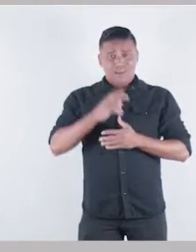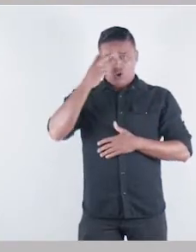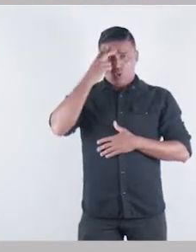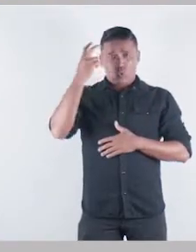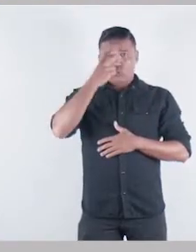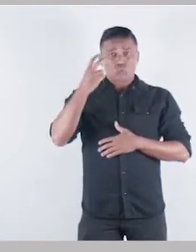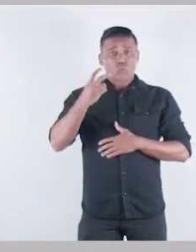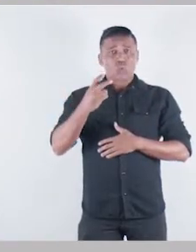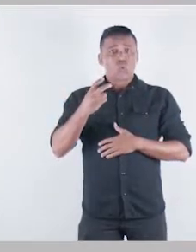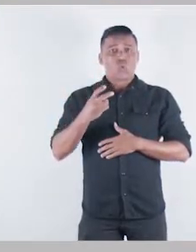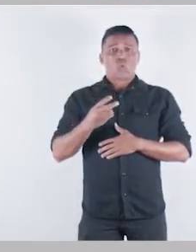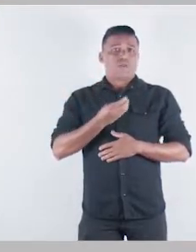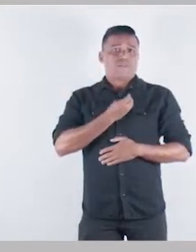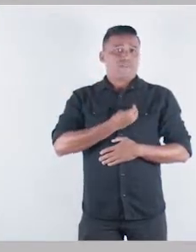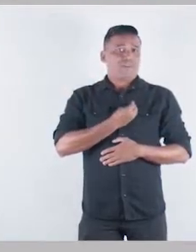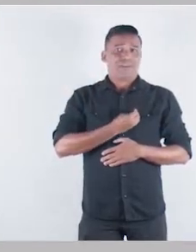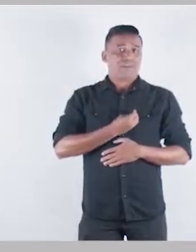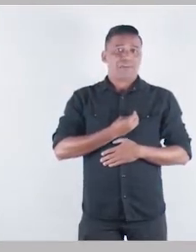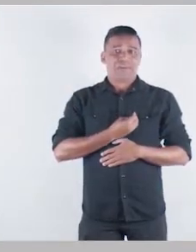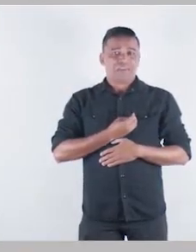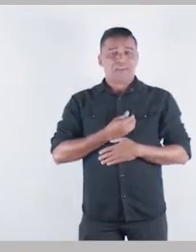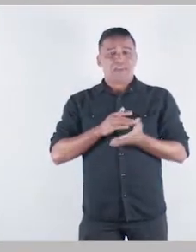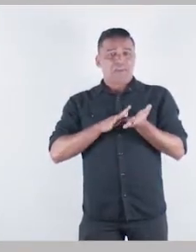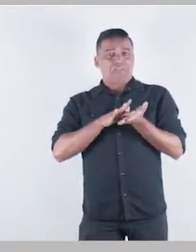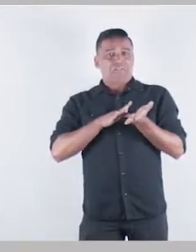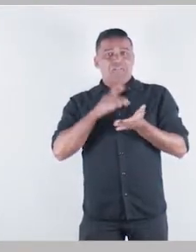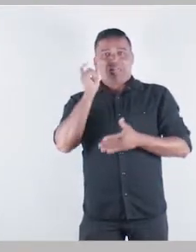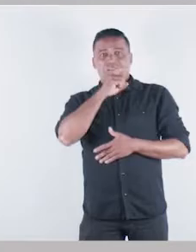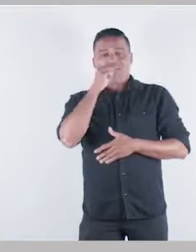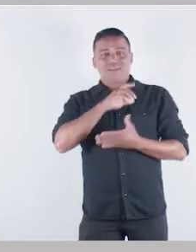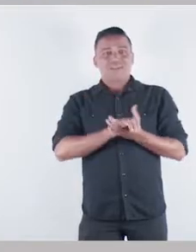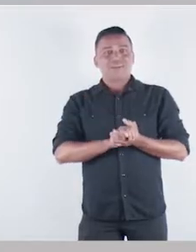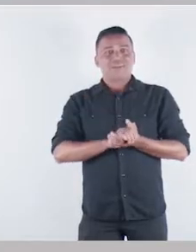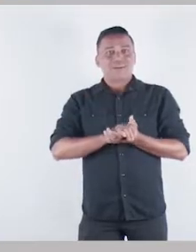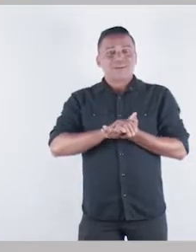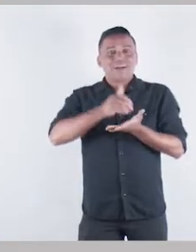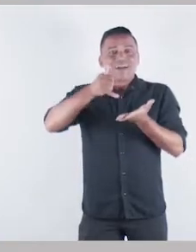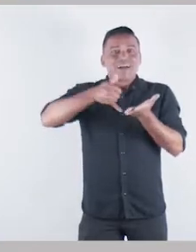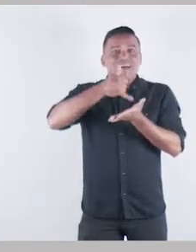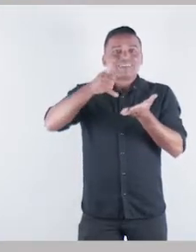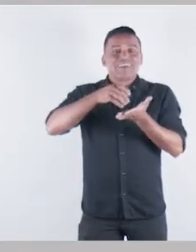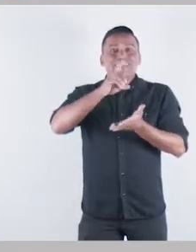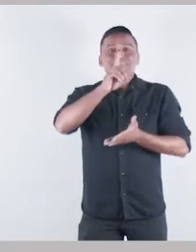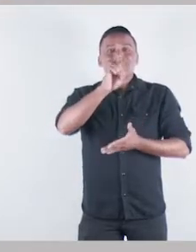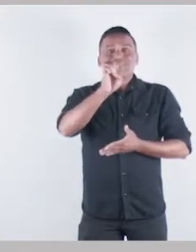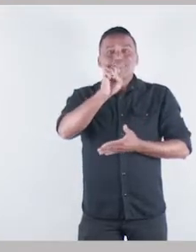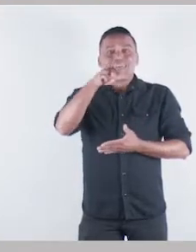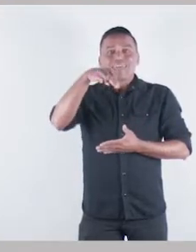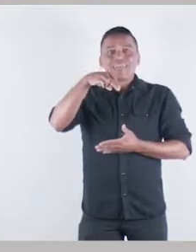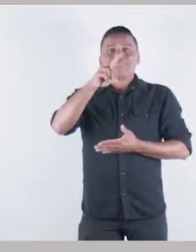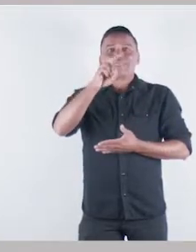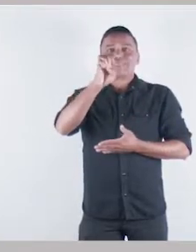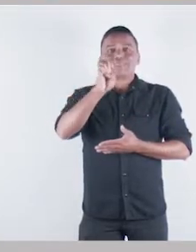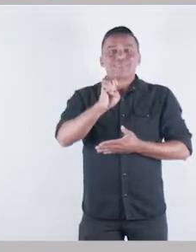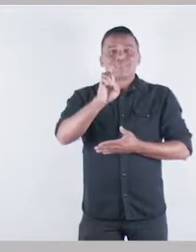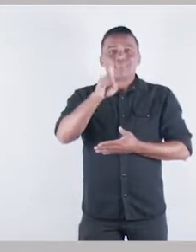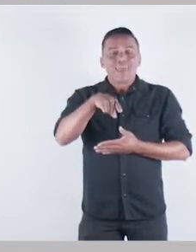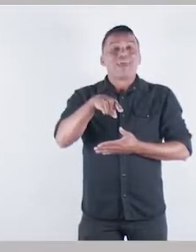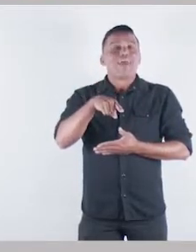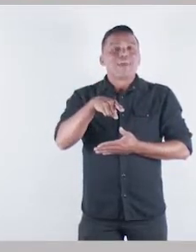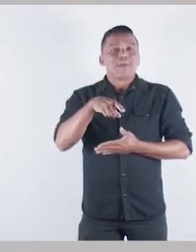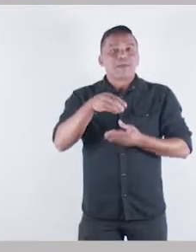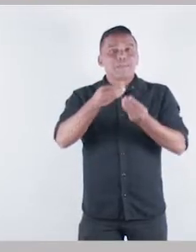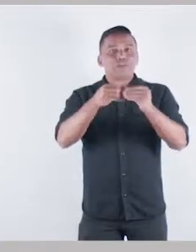é folclore e azeite de dendê prejudica o coração. Tá bem. Galinha